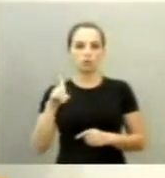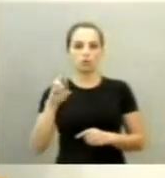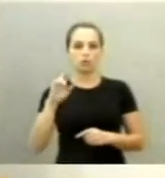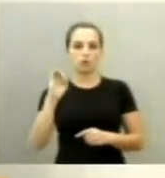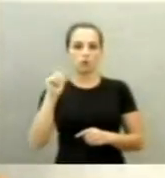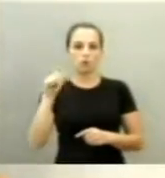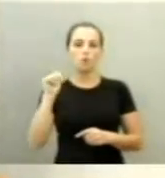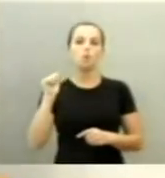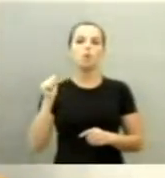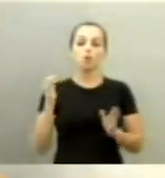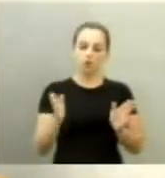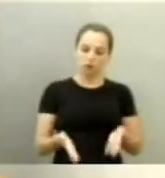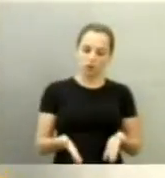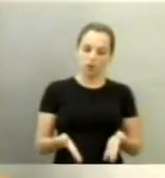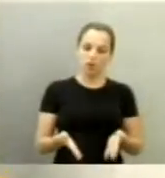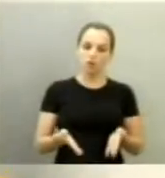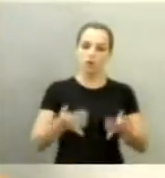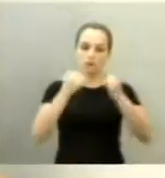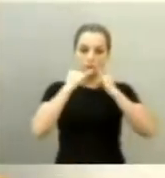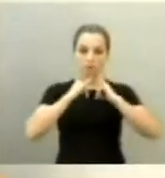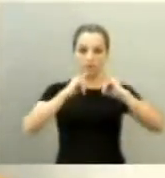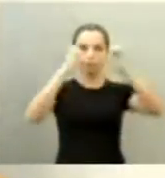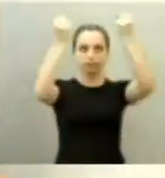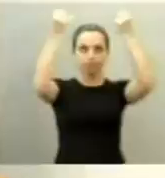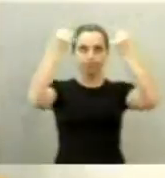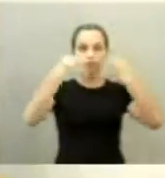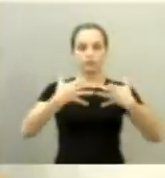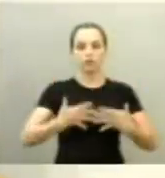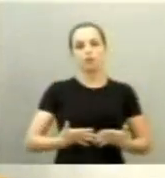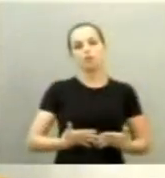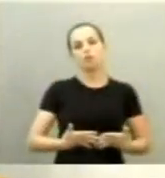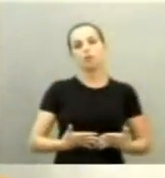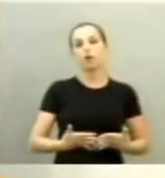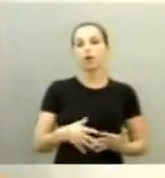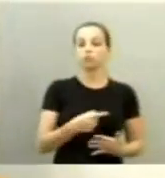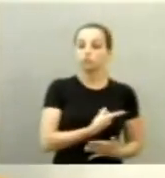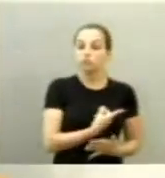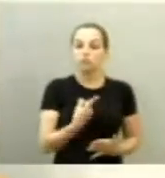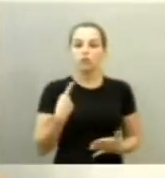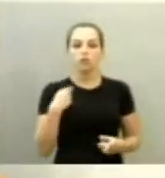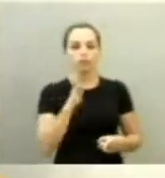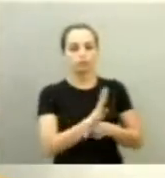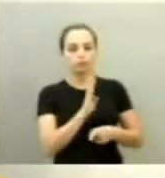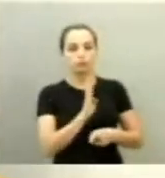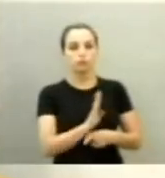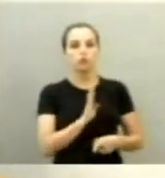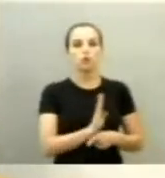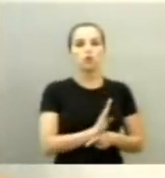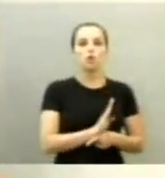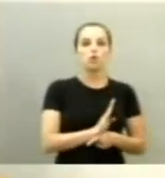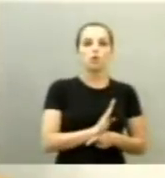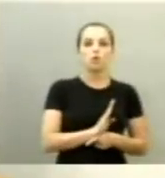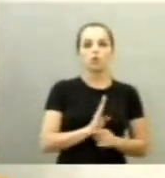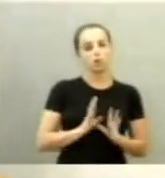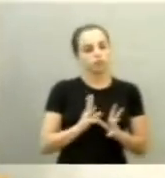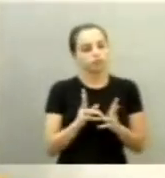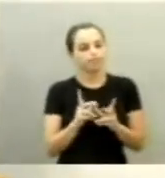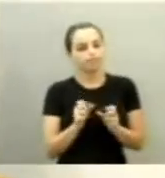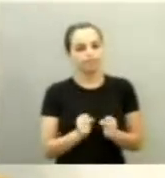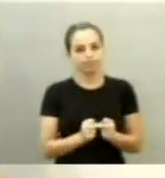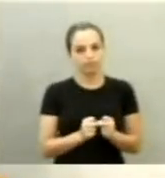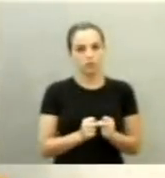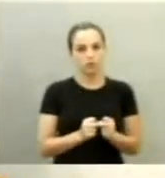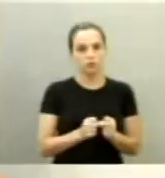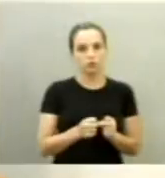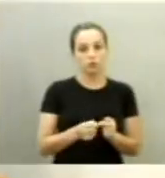ele está à disposição para explicar, e a gente vai poder contribuir aí na medida do possível. Estamos à total disposição. A gente deixou ontem